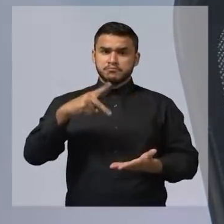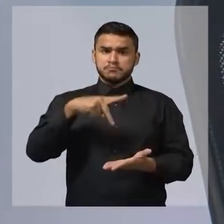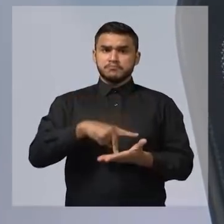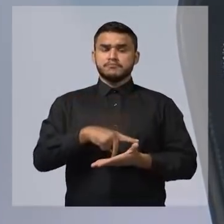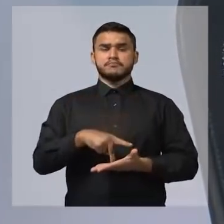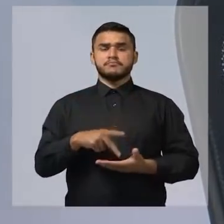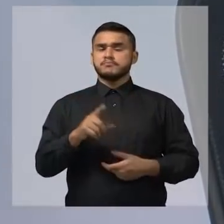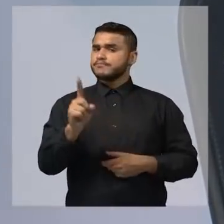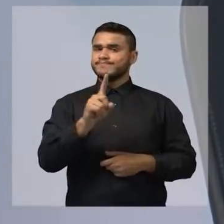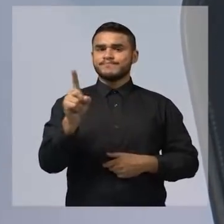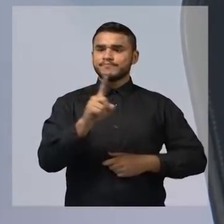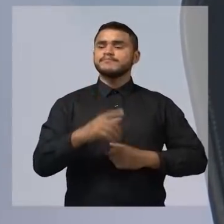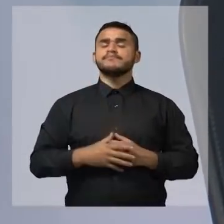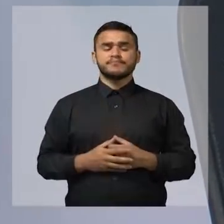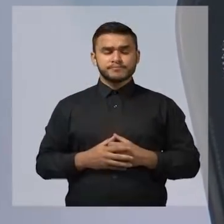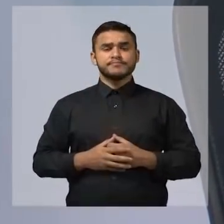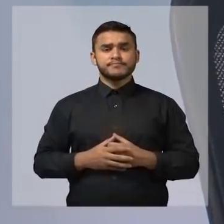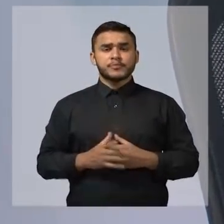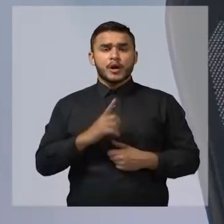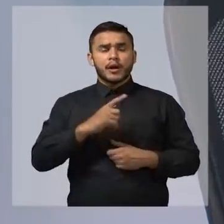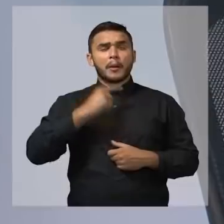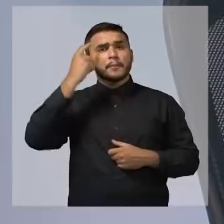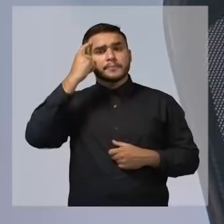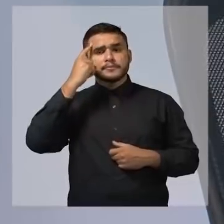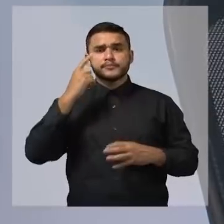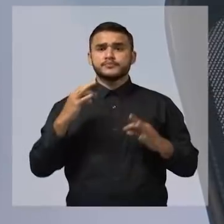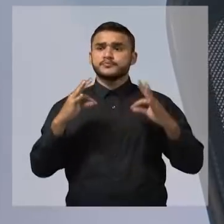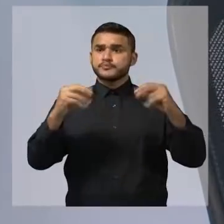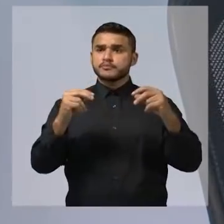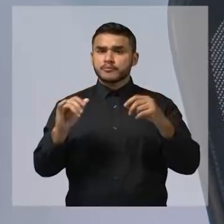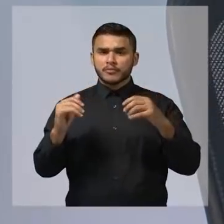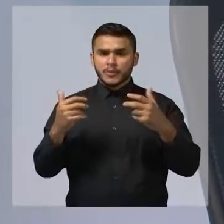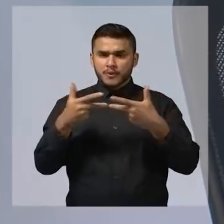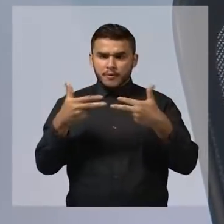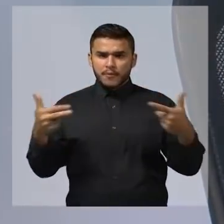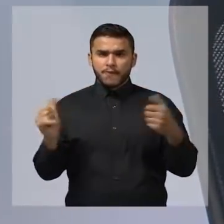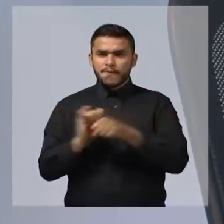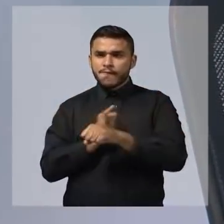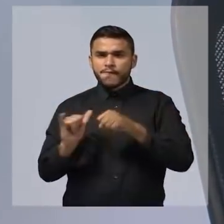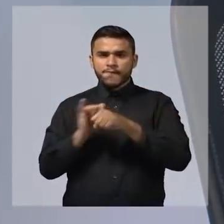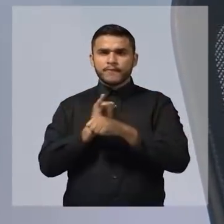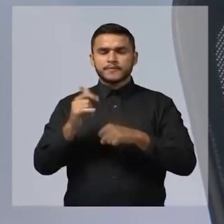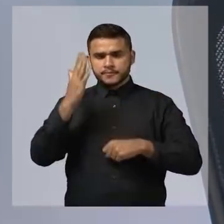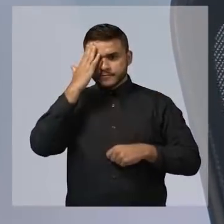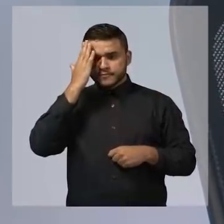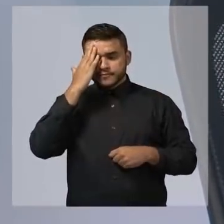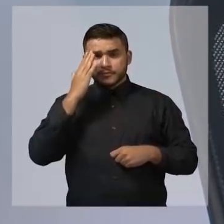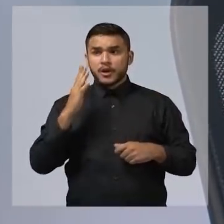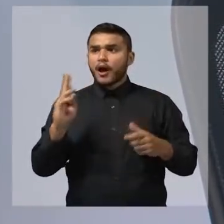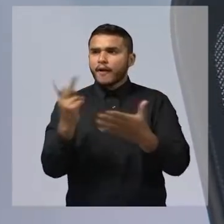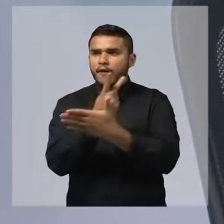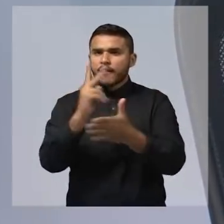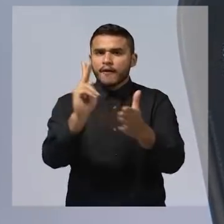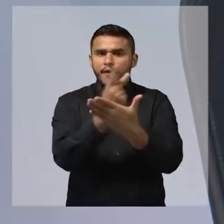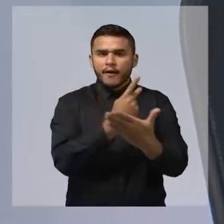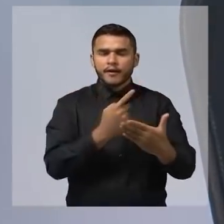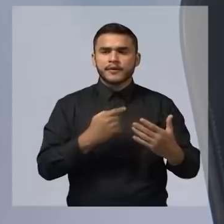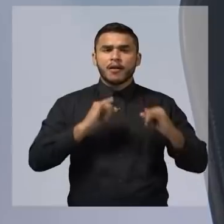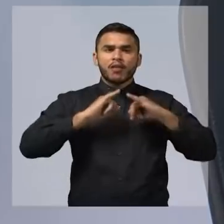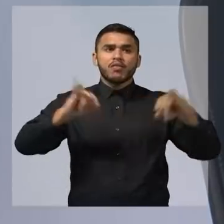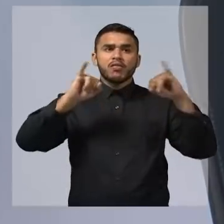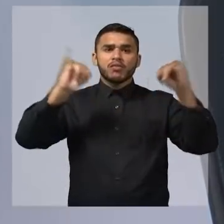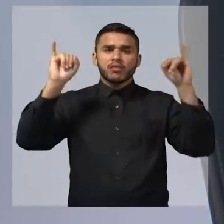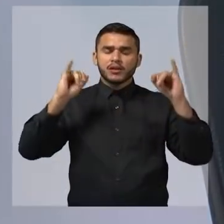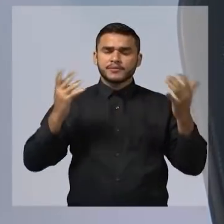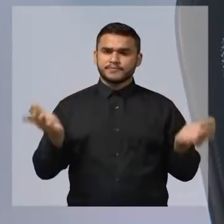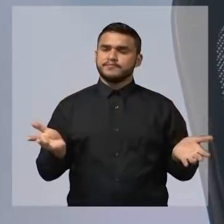infelizmente, muitas vezes se beneficiam dessa situação, justamente, eu vou voltar lá àquele fato, o agente